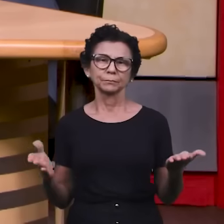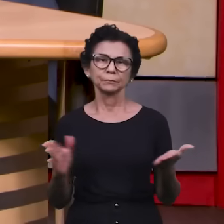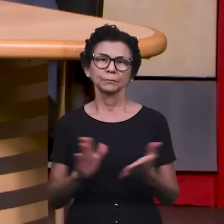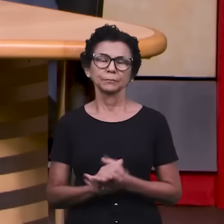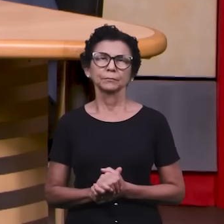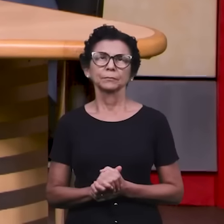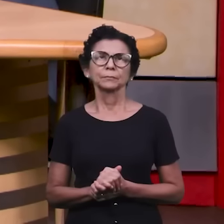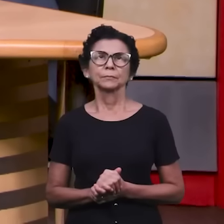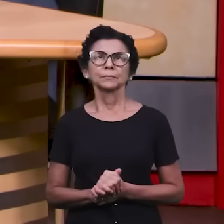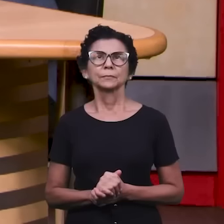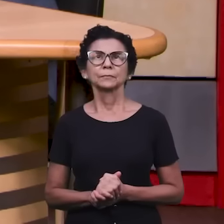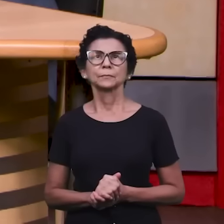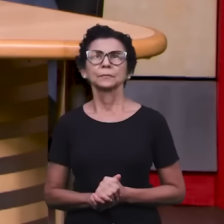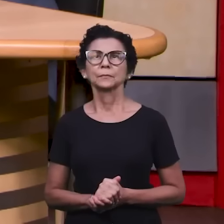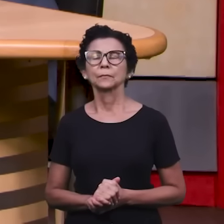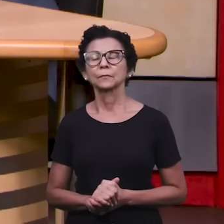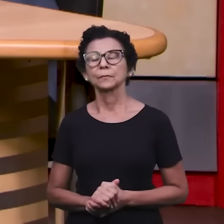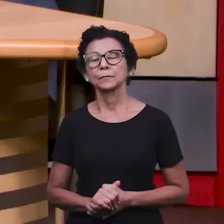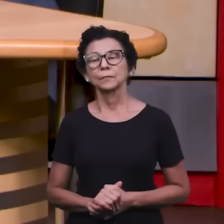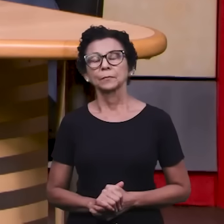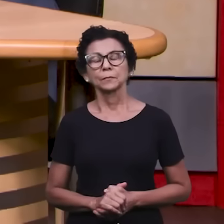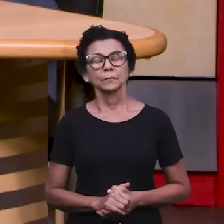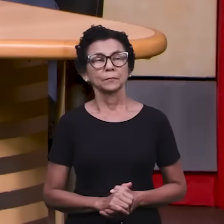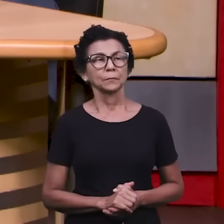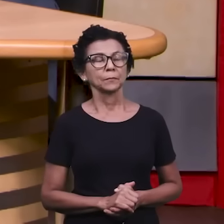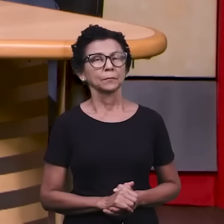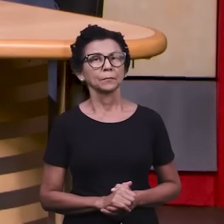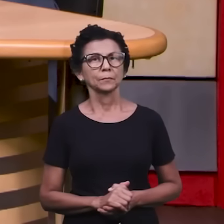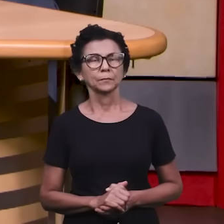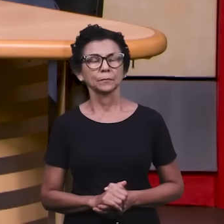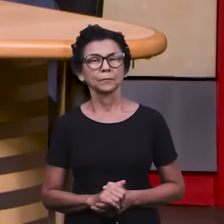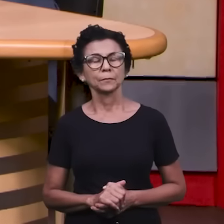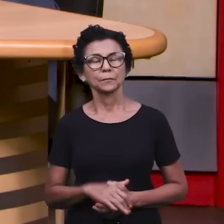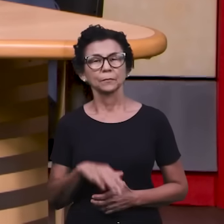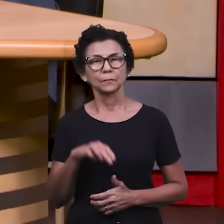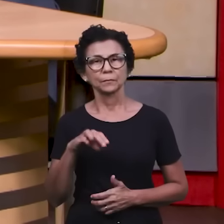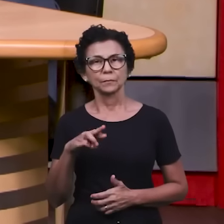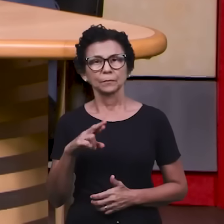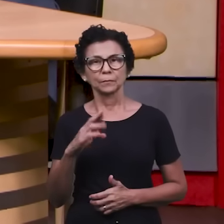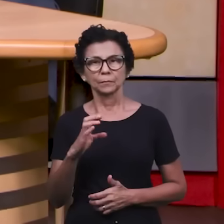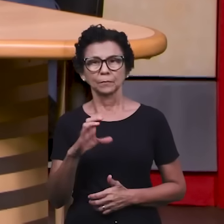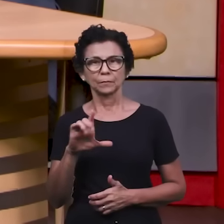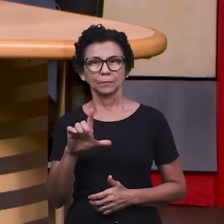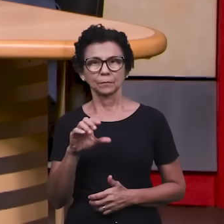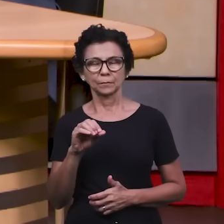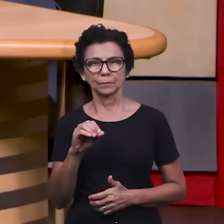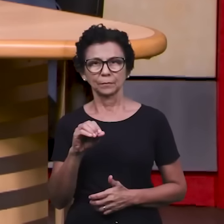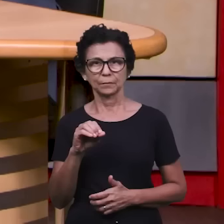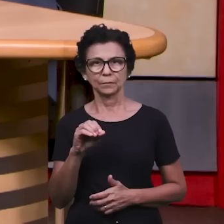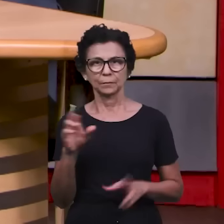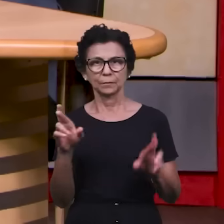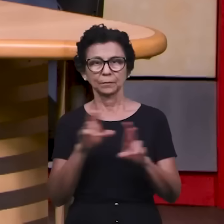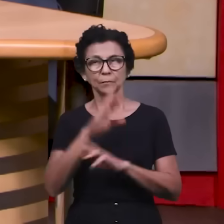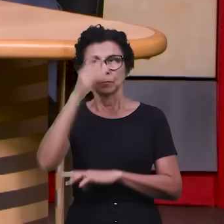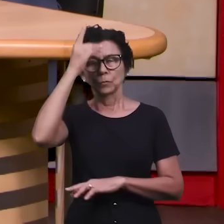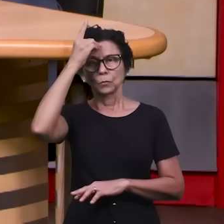louvor. Essa abordagem do Marcelo com relação aos dons, que eu fiz a